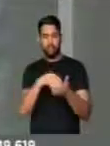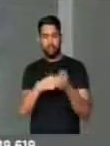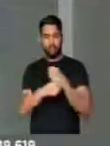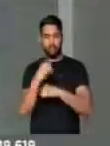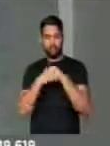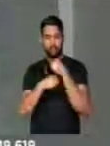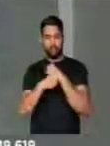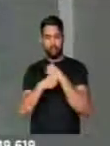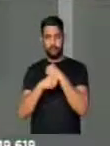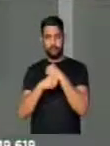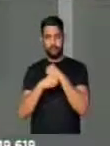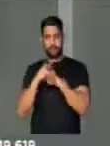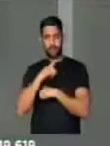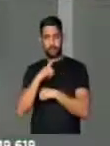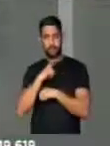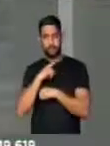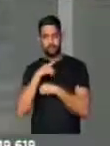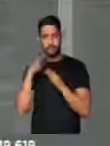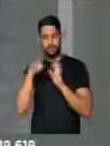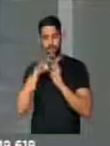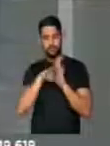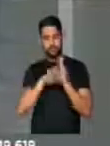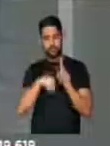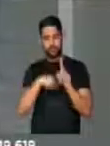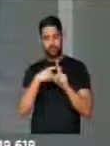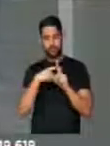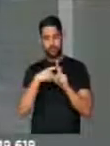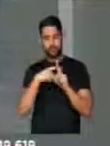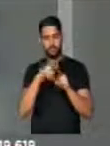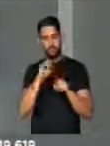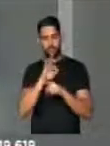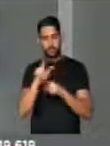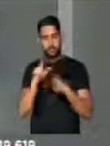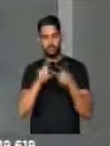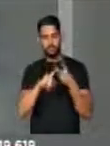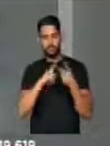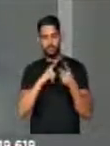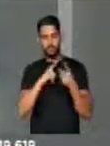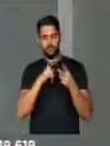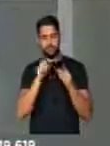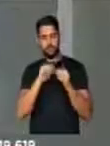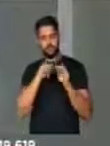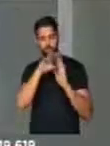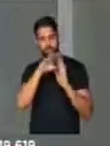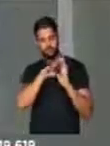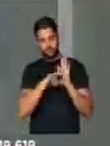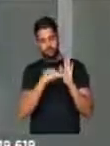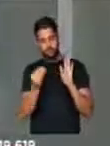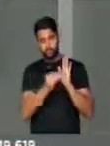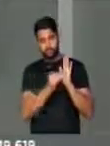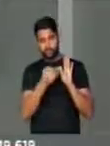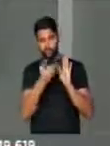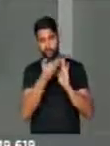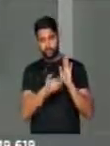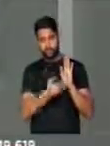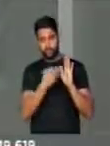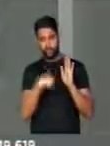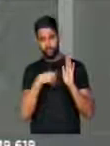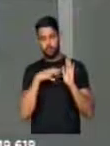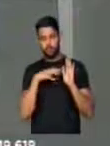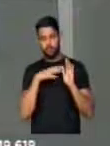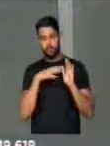ano passado, quem tinha uma agenda de ajuste fiscal, quem tinha uma agenda exatamente de